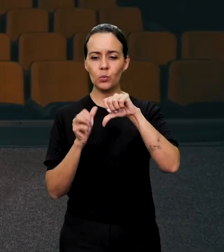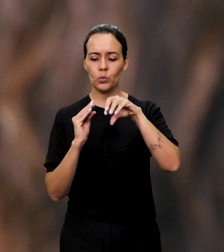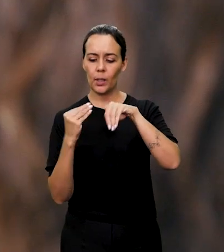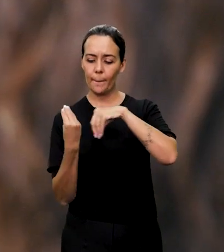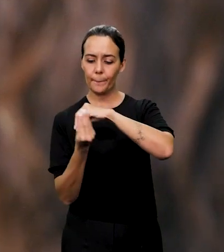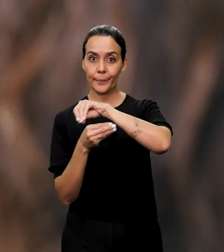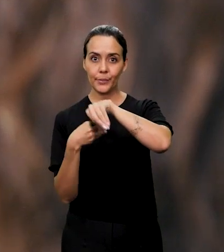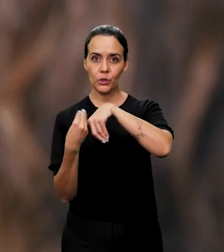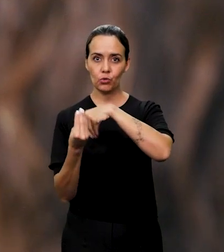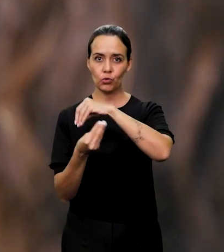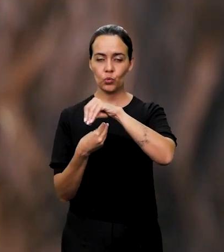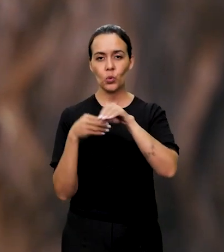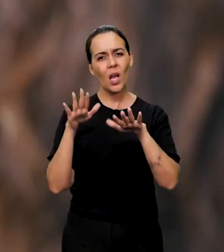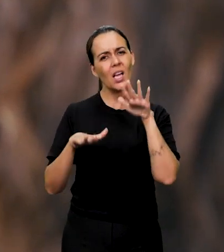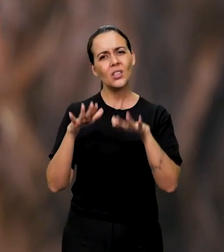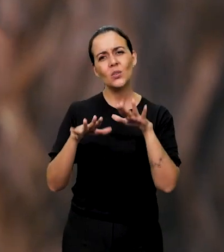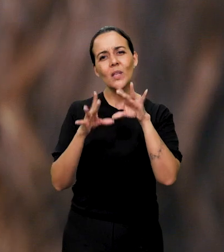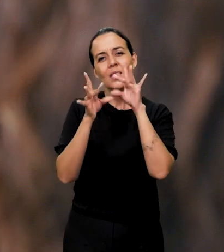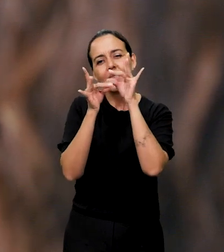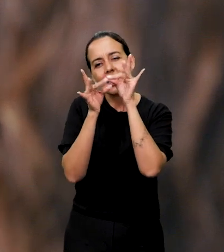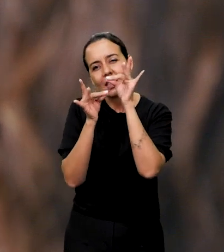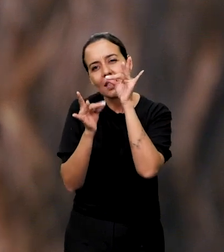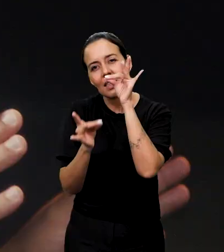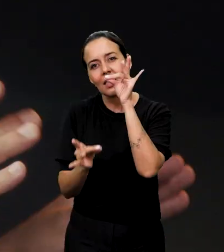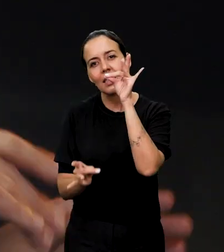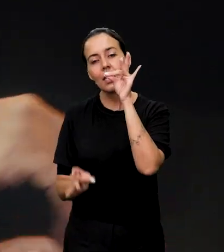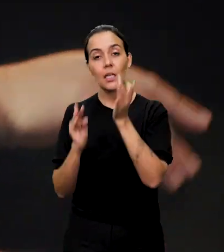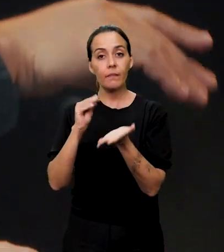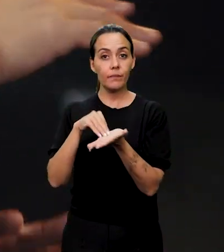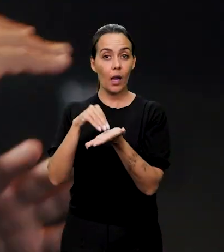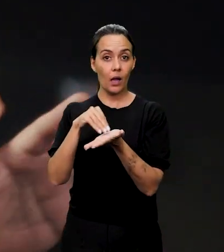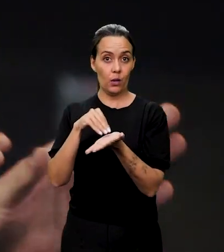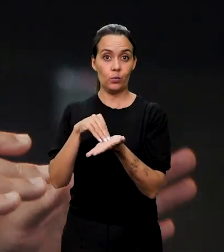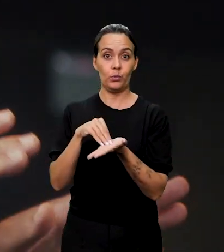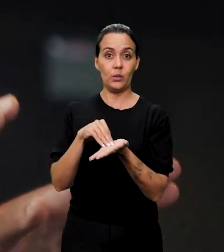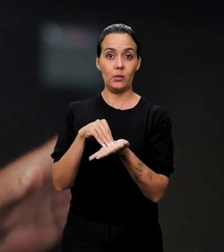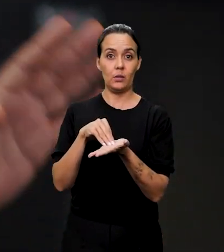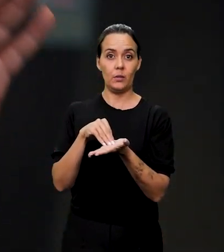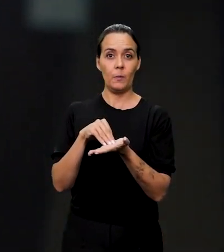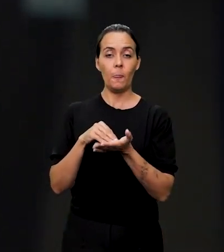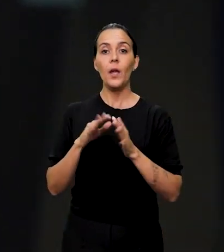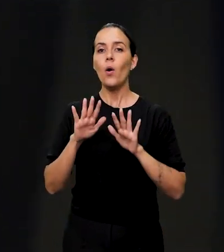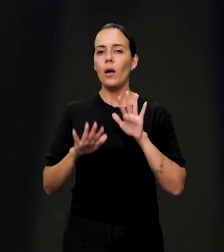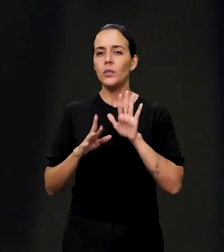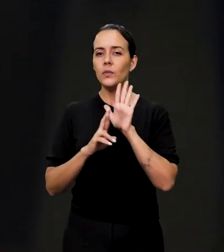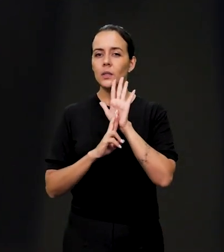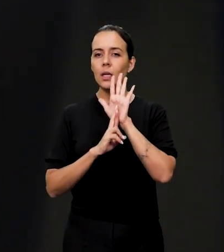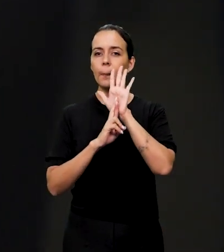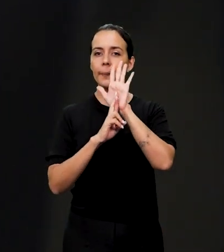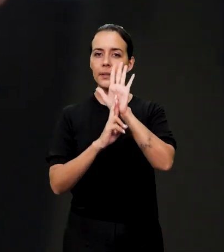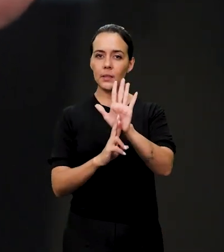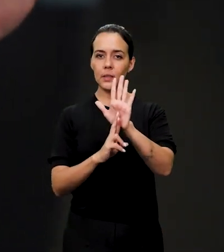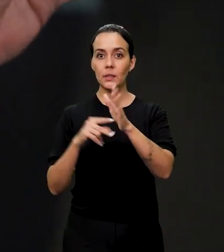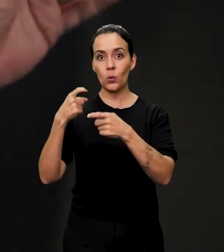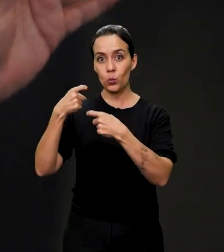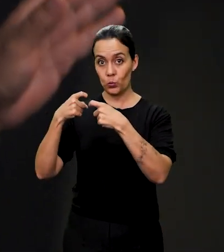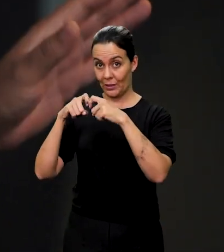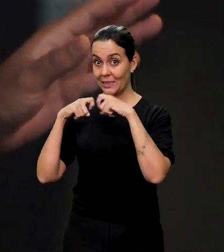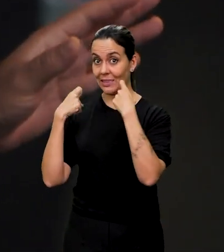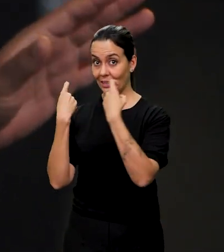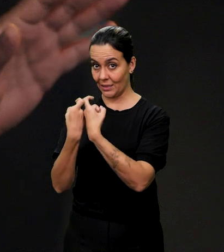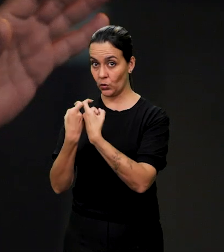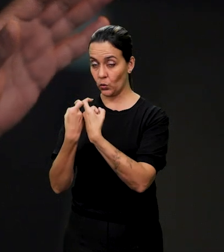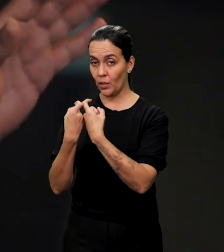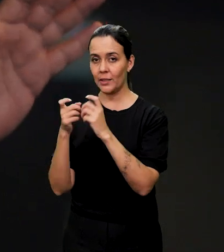temas. As coisas nem sempre são explicadinhas, certinhas, né? Então, trafegar por o campo da representação da sexualidade de